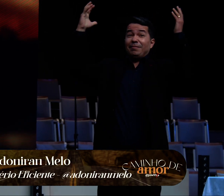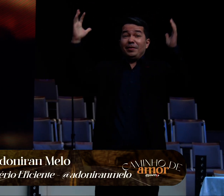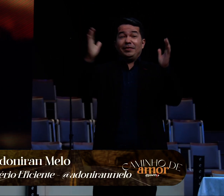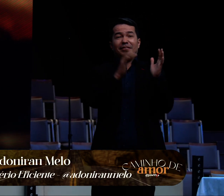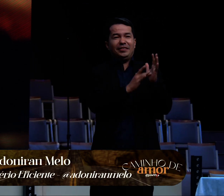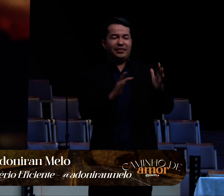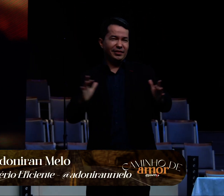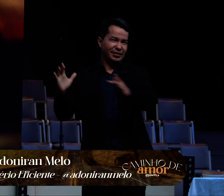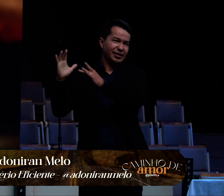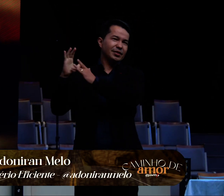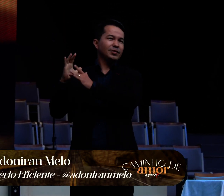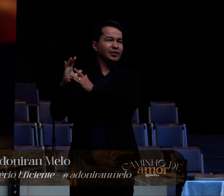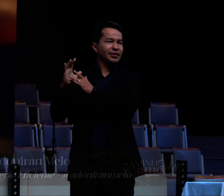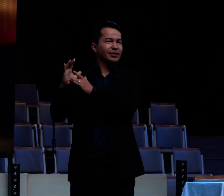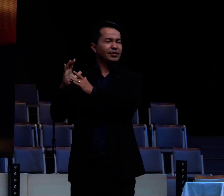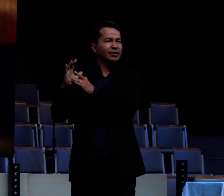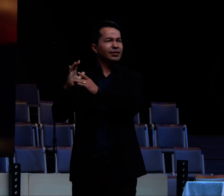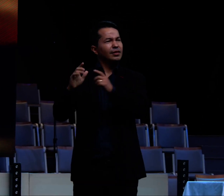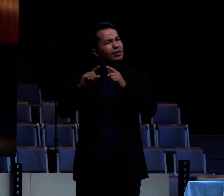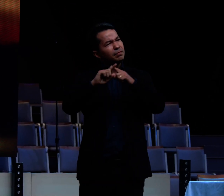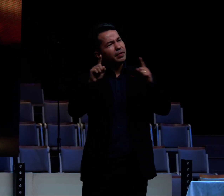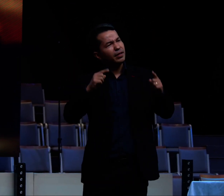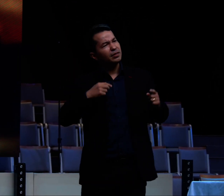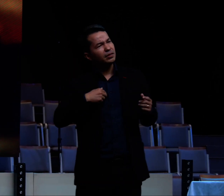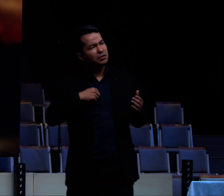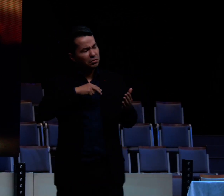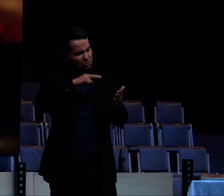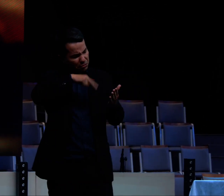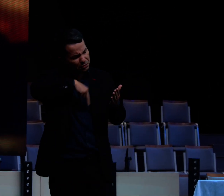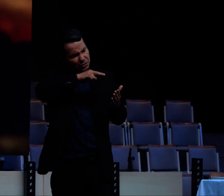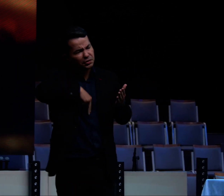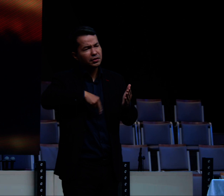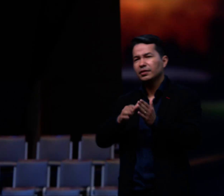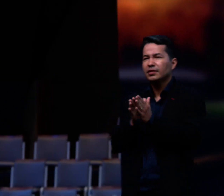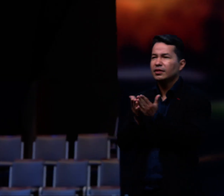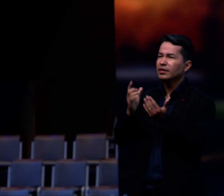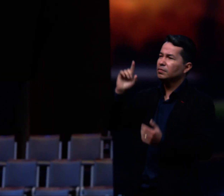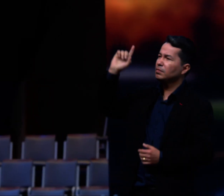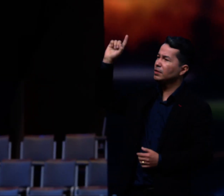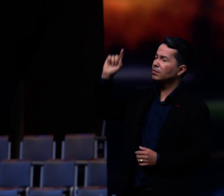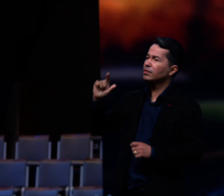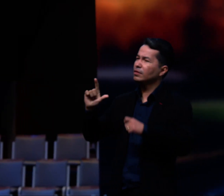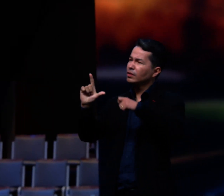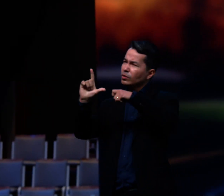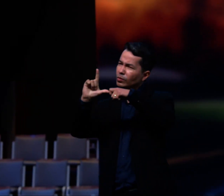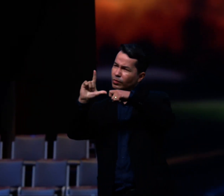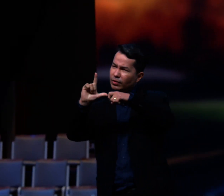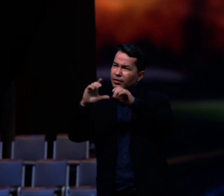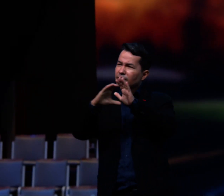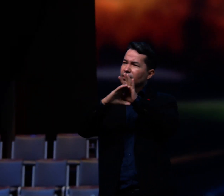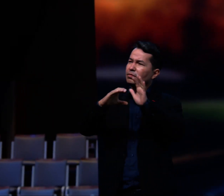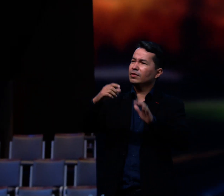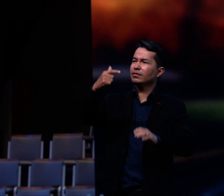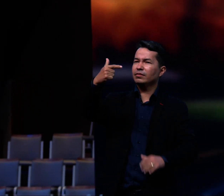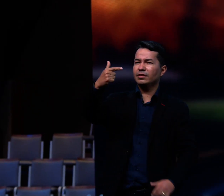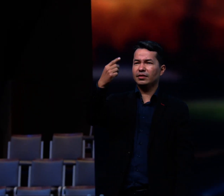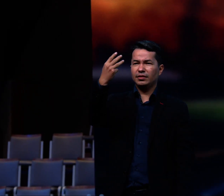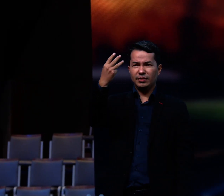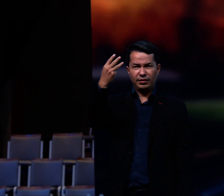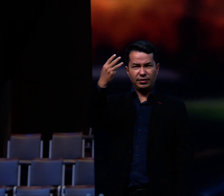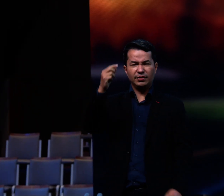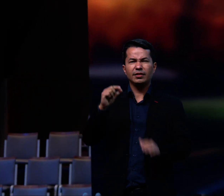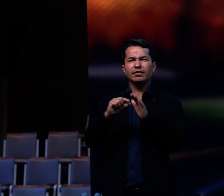nós celebramos? Celebramos a Jesus. E quando nós olhamos para a palavra de Deus em Lucas, no